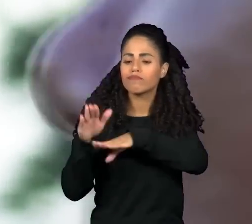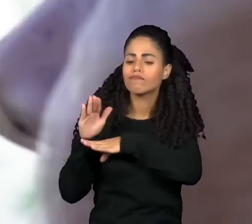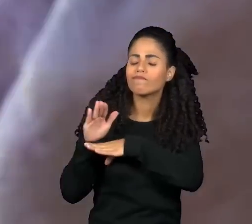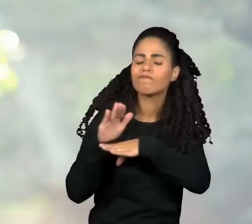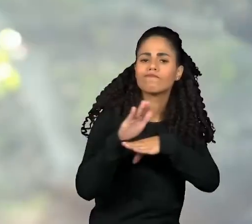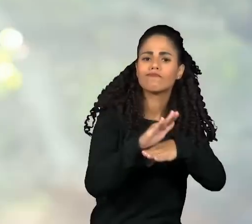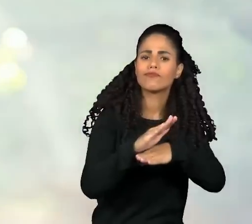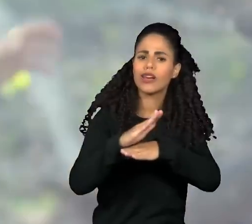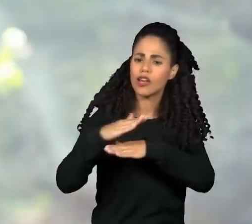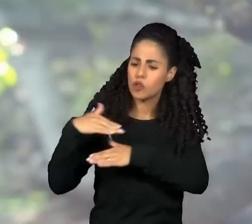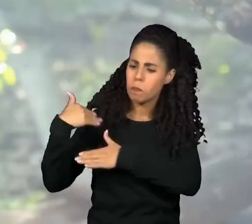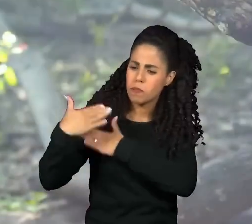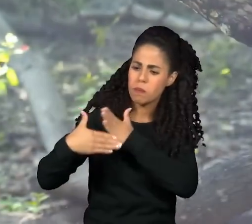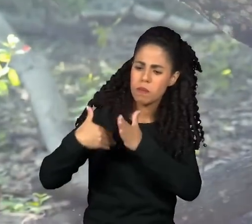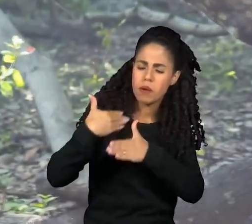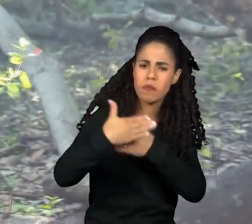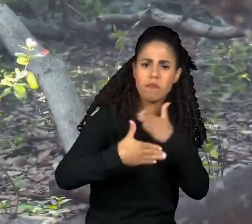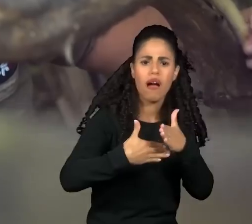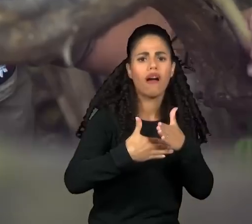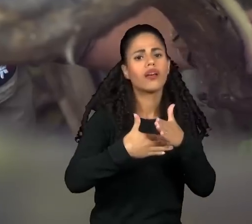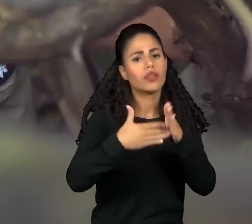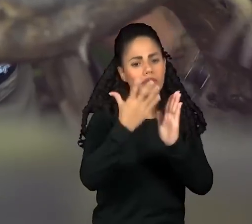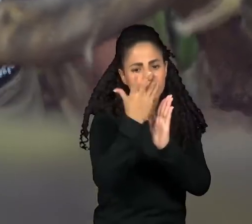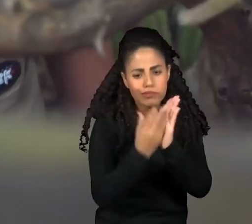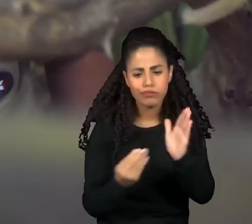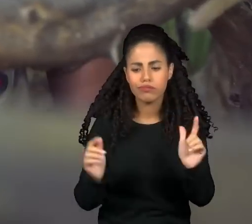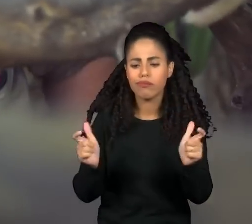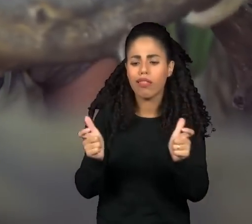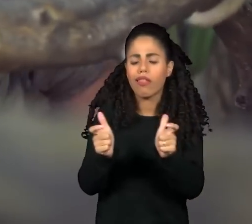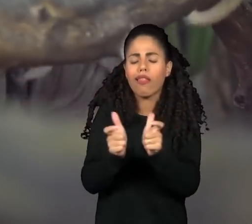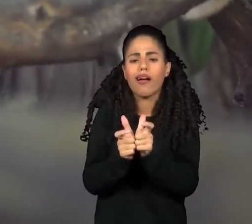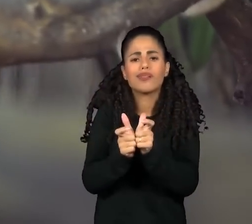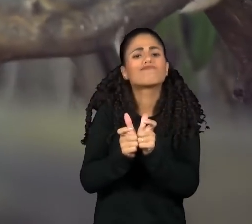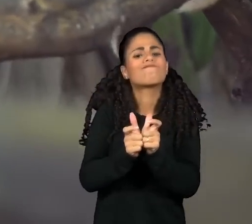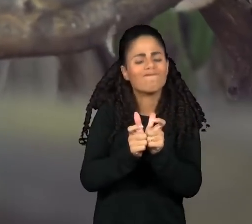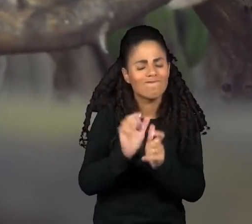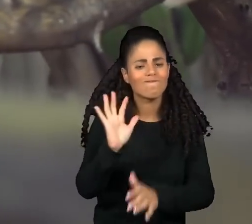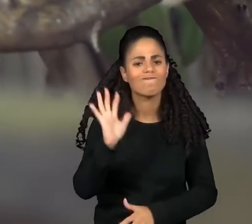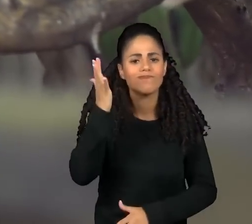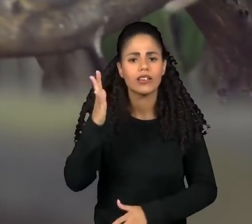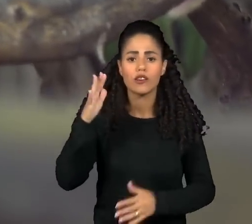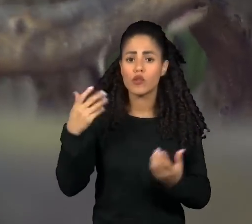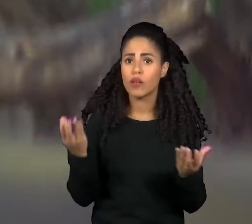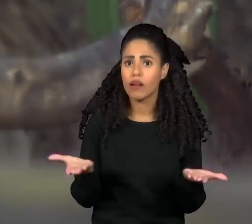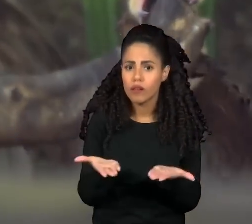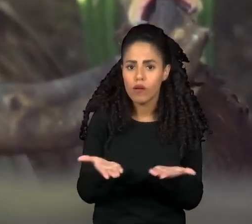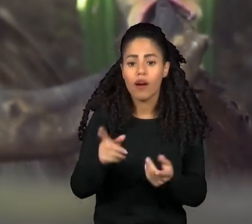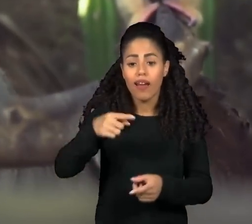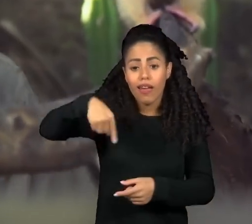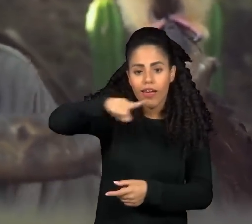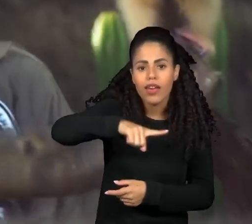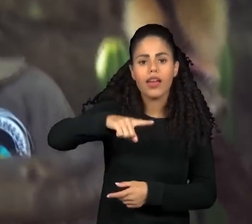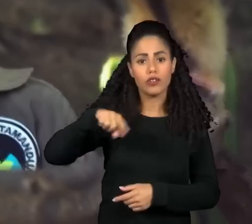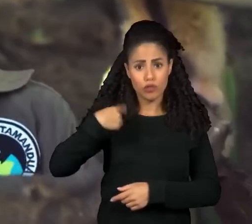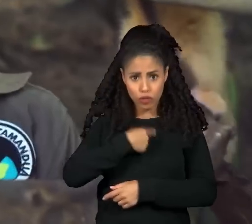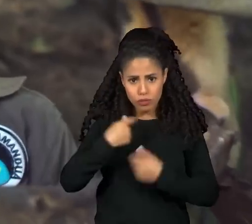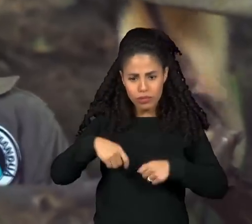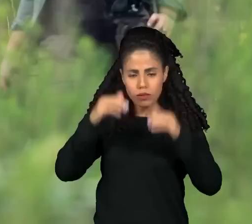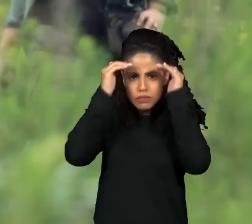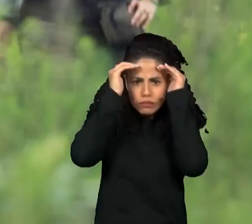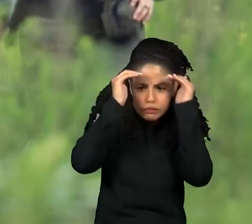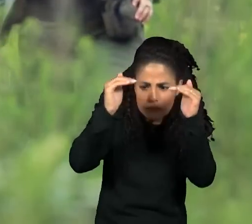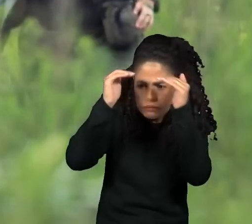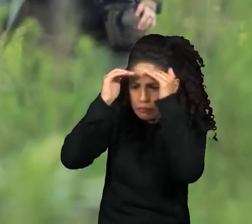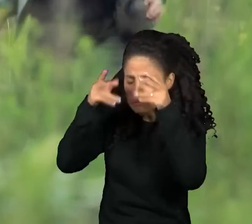passaram por várias extinções, então são os animais que, no mínimo, eles que têm para nos